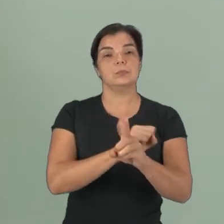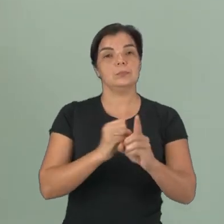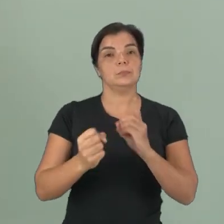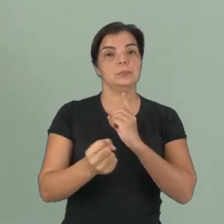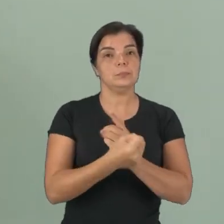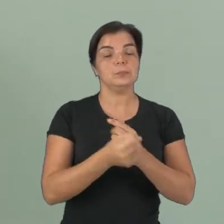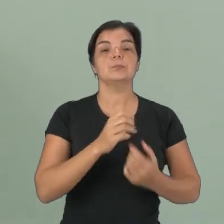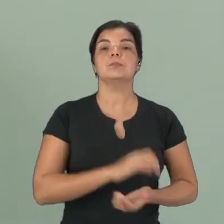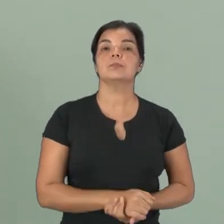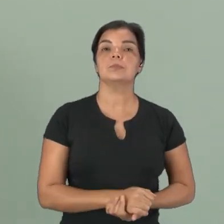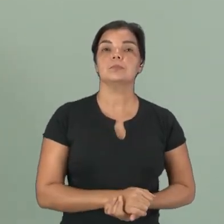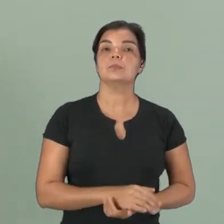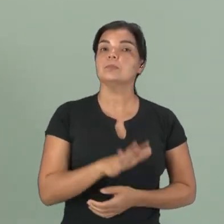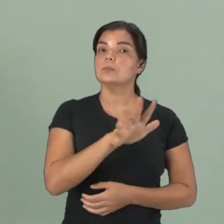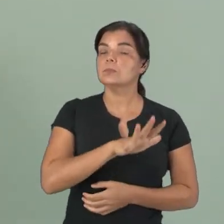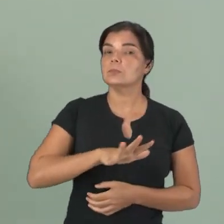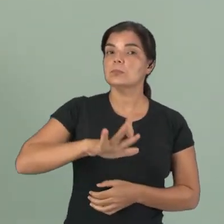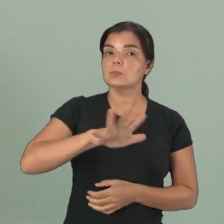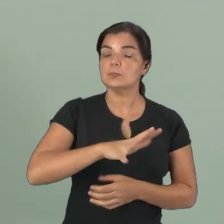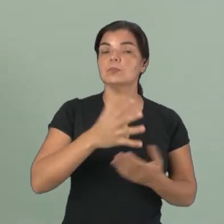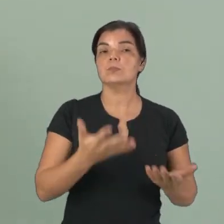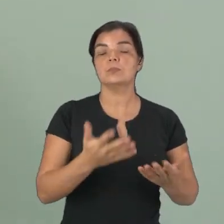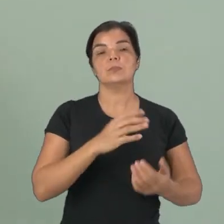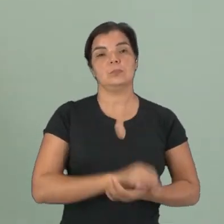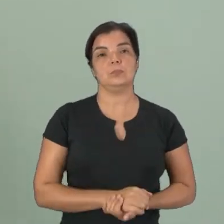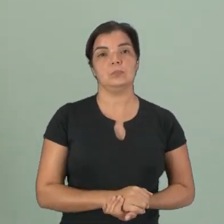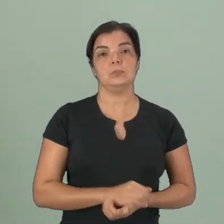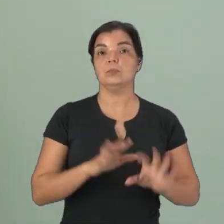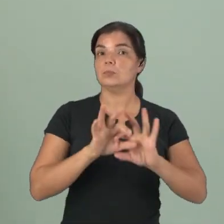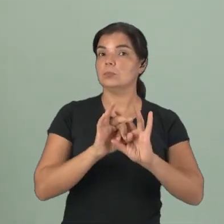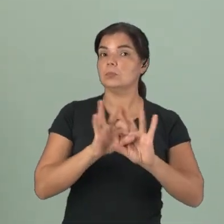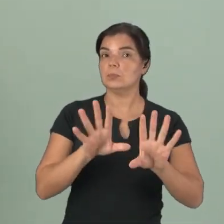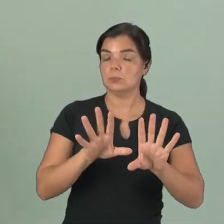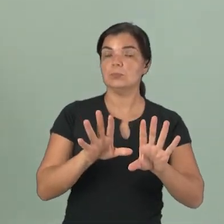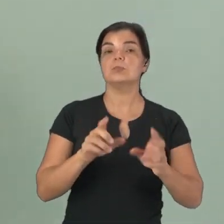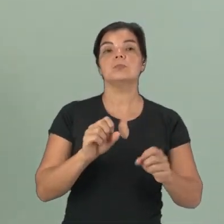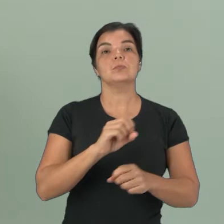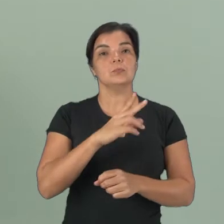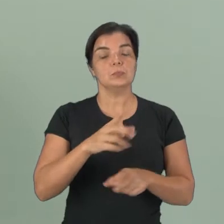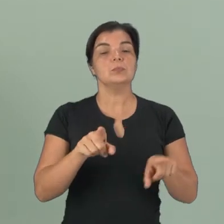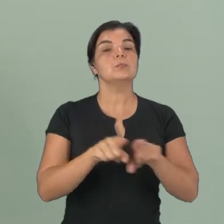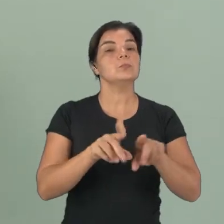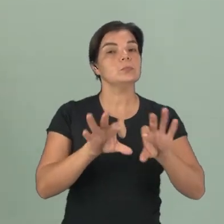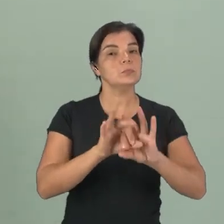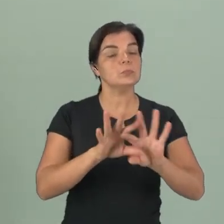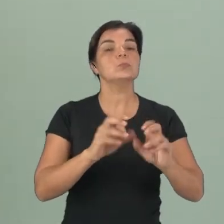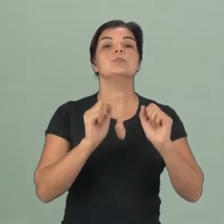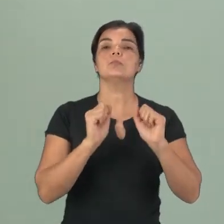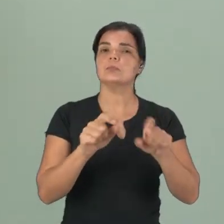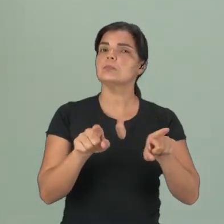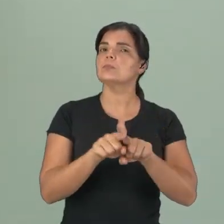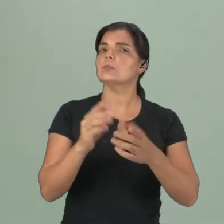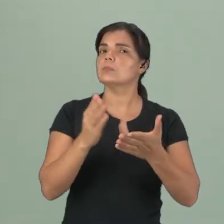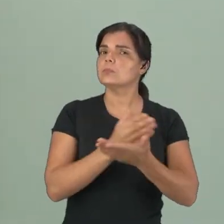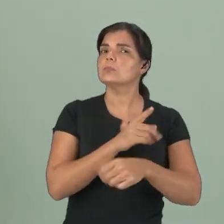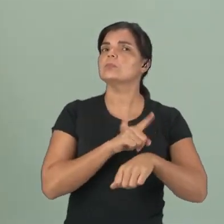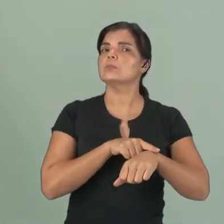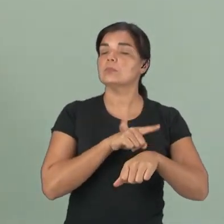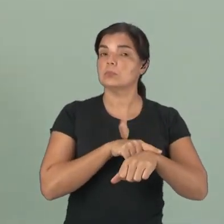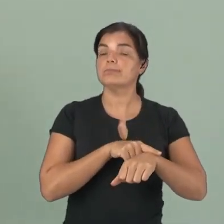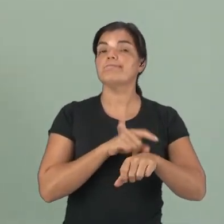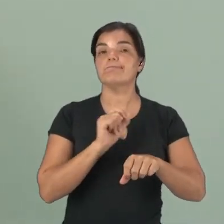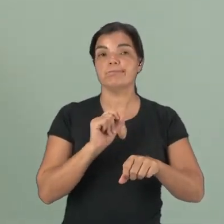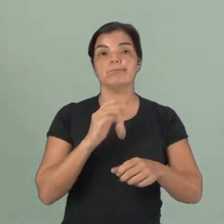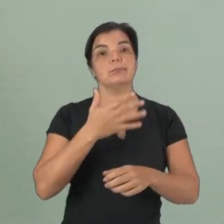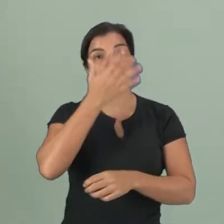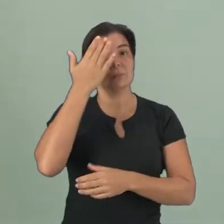sociedade. Então, geralmente, a nossa liberdade ou o excesso da nossa liberdade pode, em algum momento,